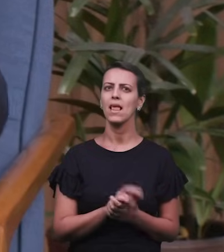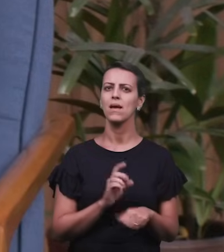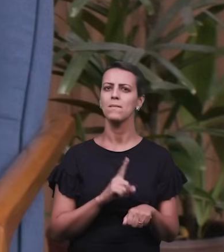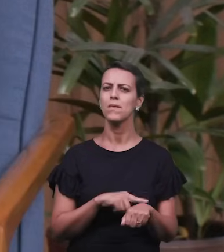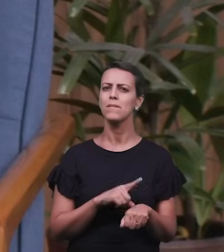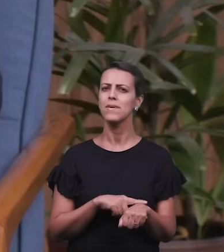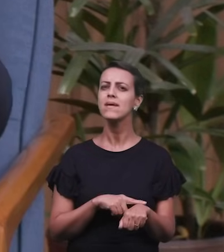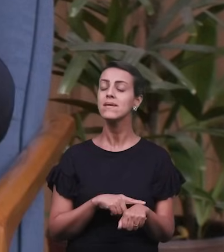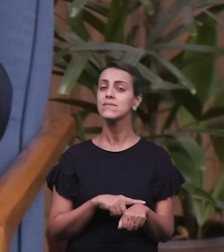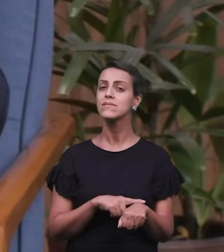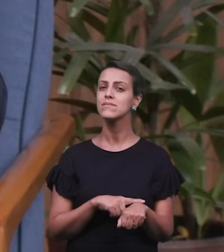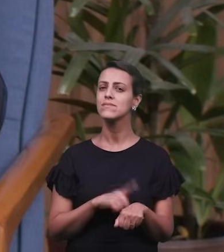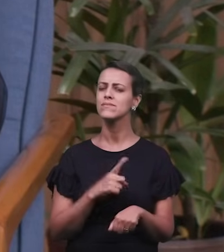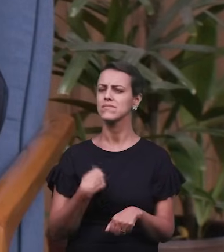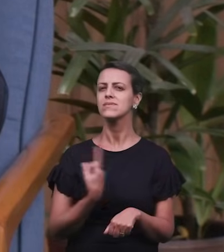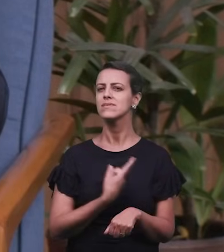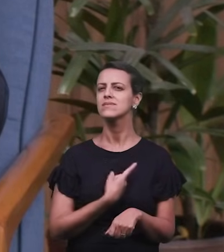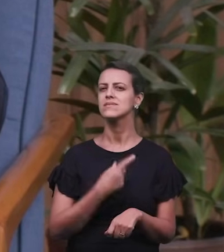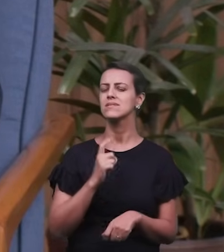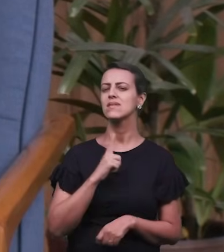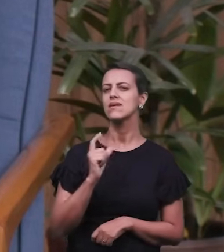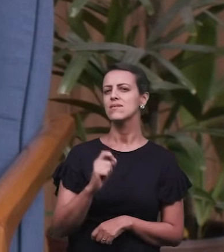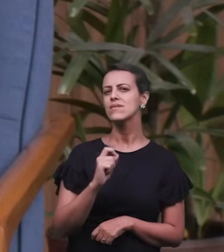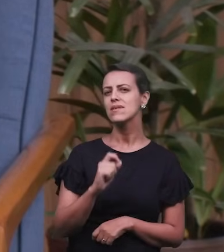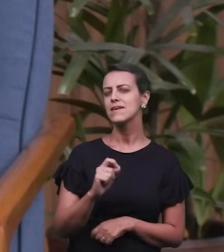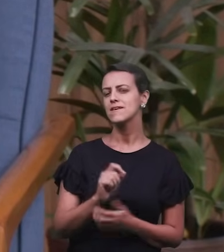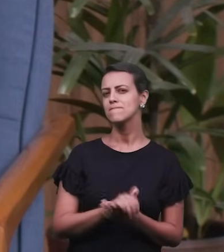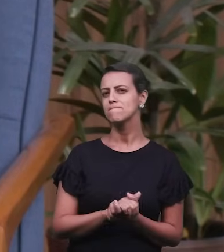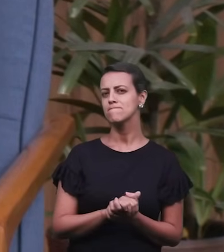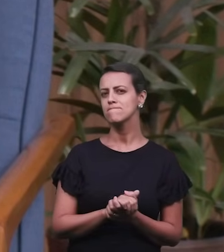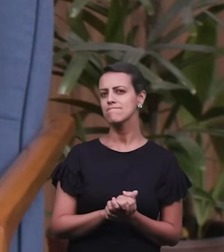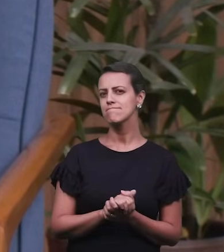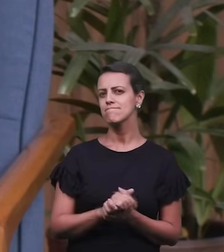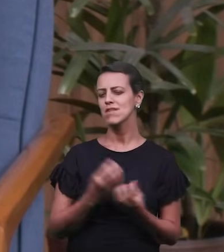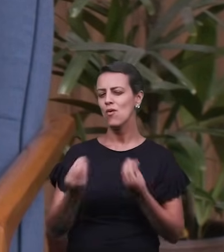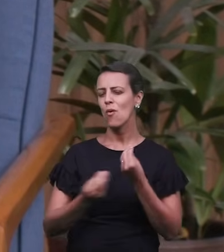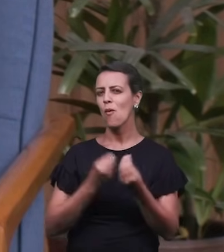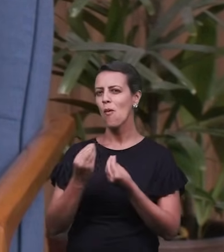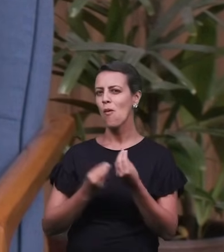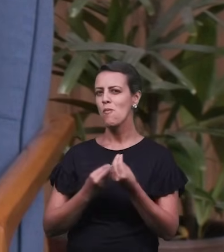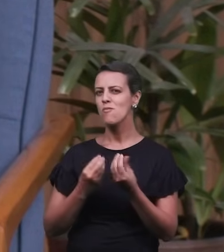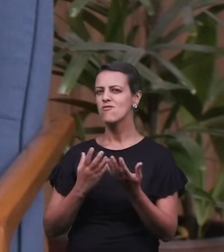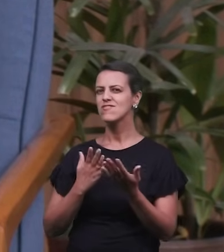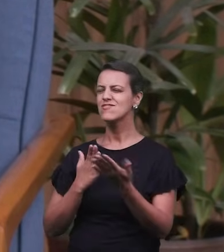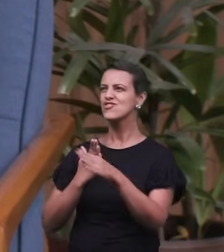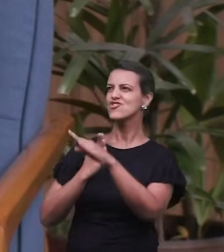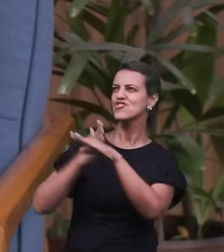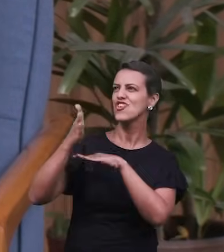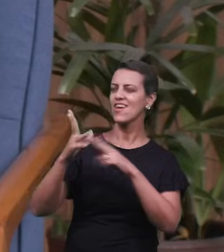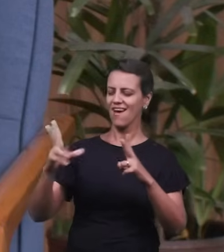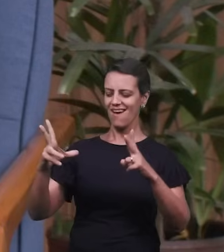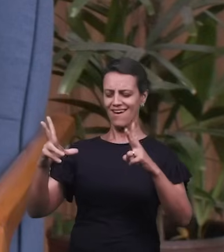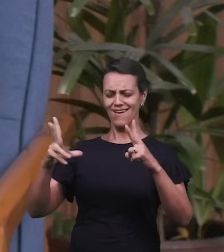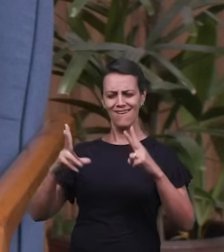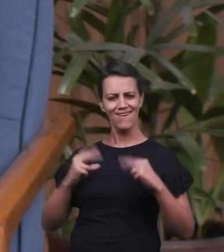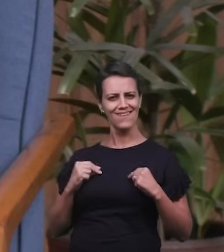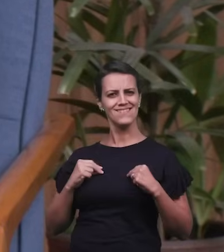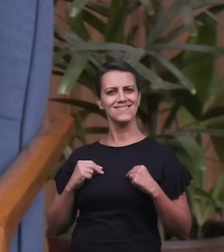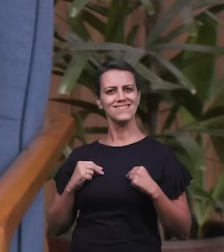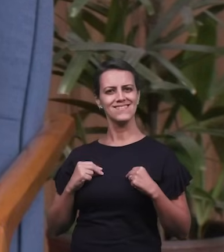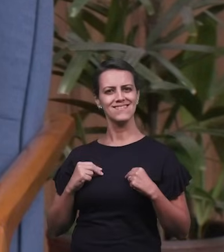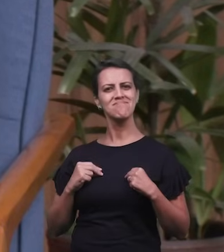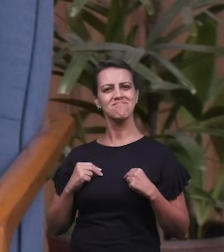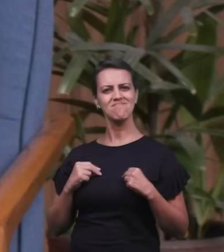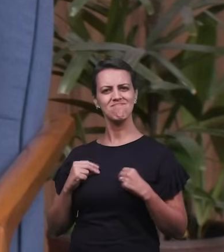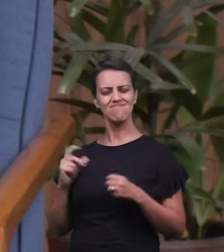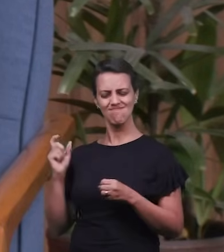esse momento, a tomada da igreja, da sua herança na eternidade, é que